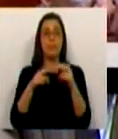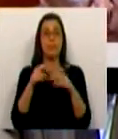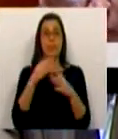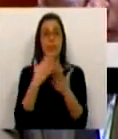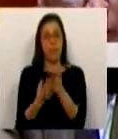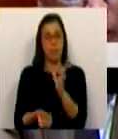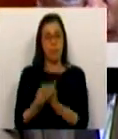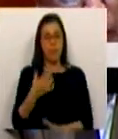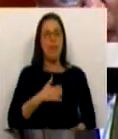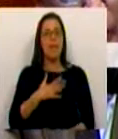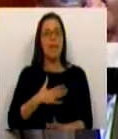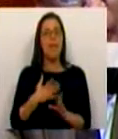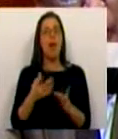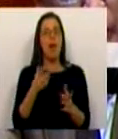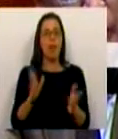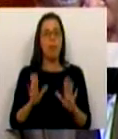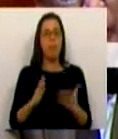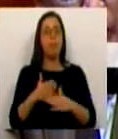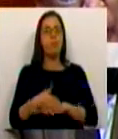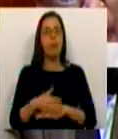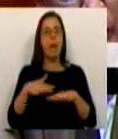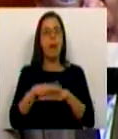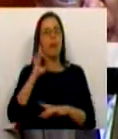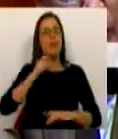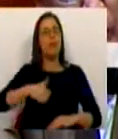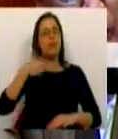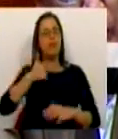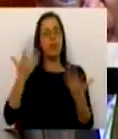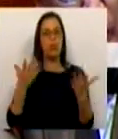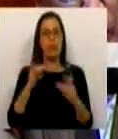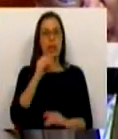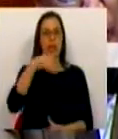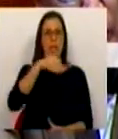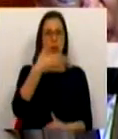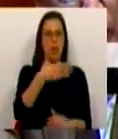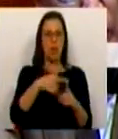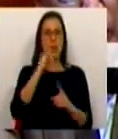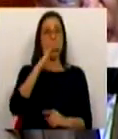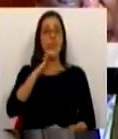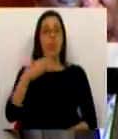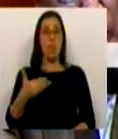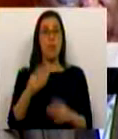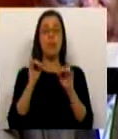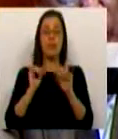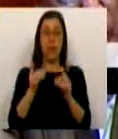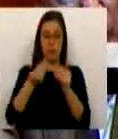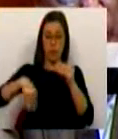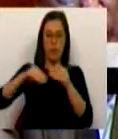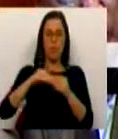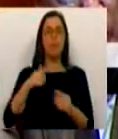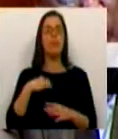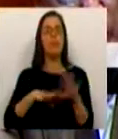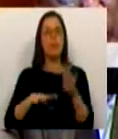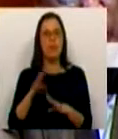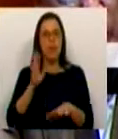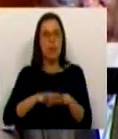constituírem empresas e que estavam privadas de aceder à rede fundamental dos IP1s e dos IC1s. E é essa complementariedade que nós estamos a